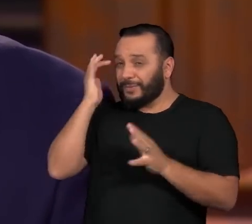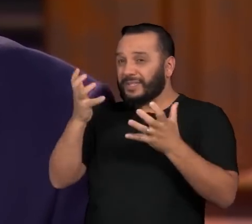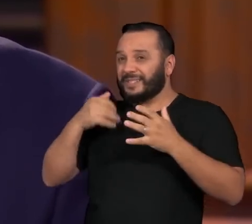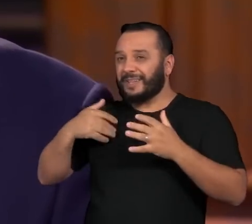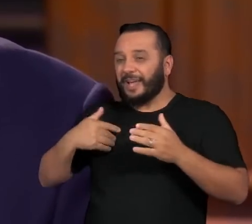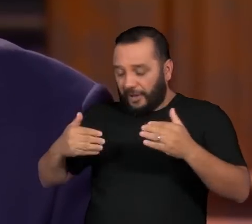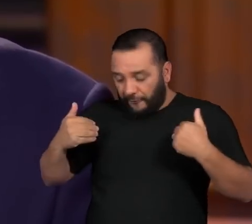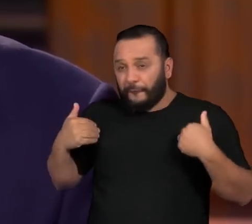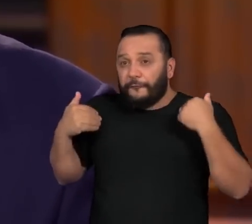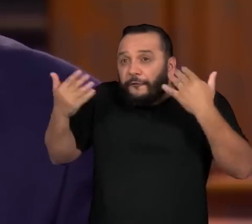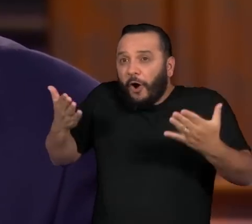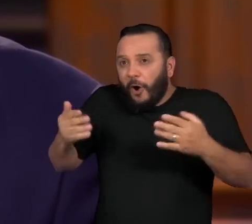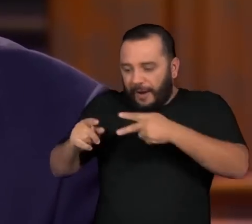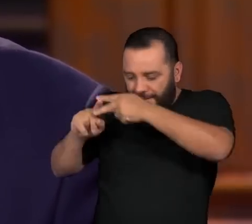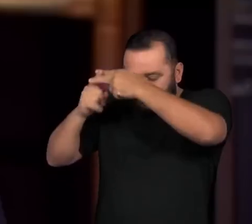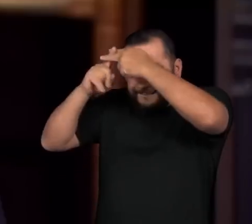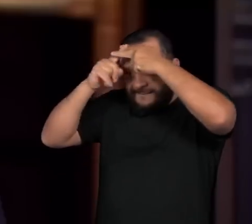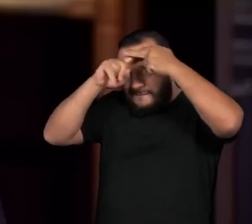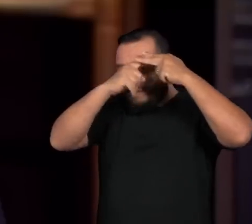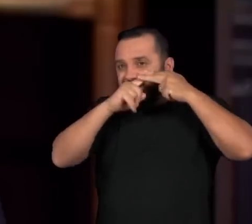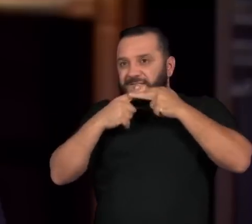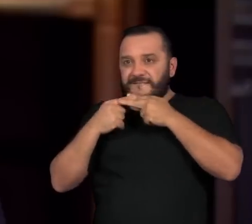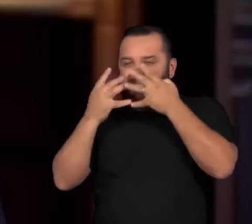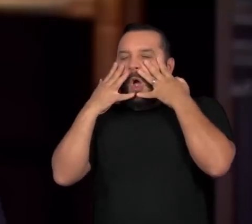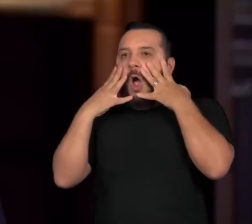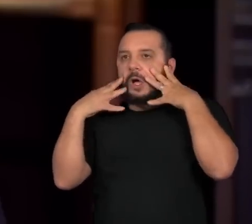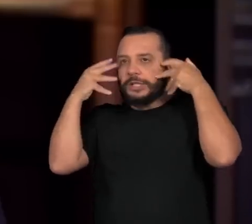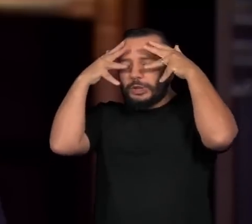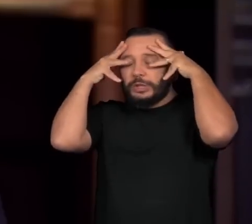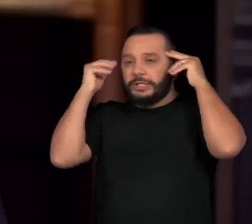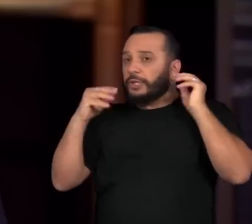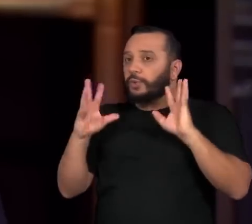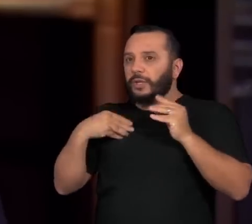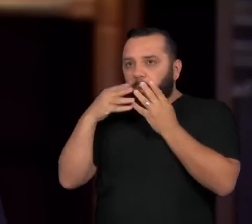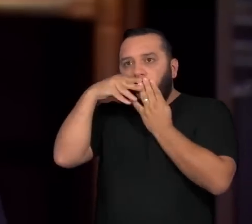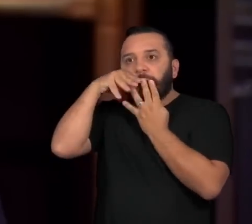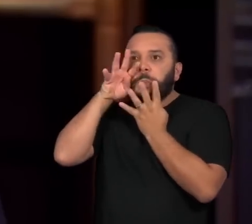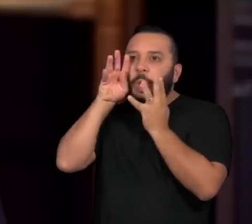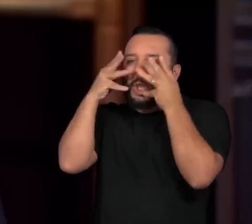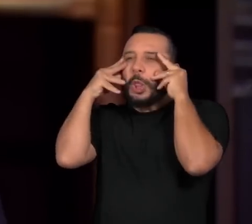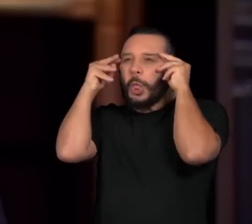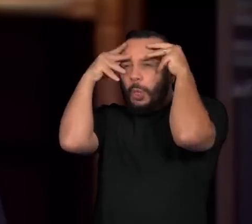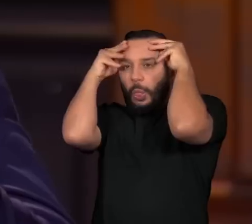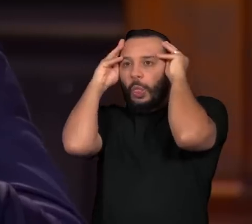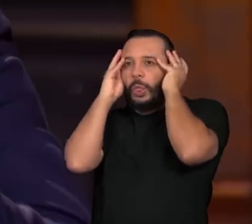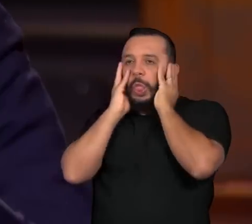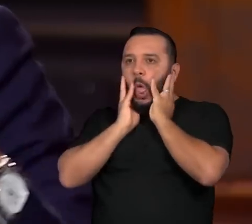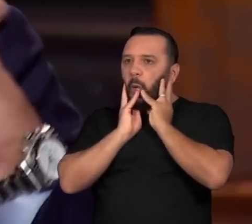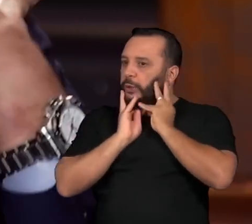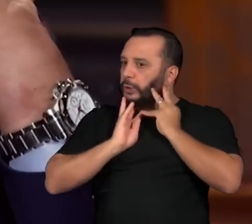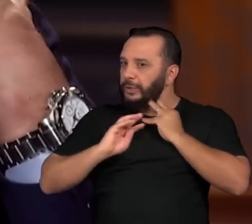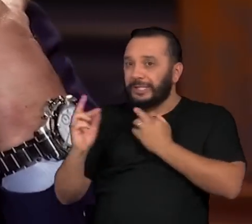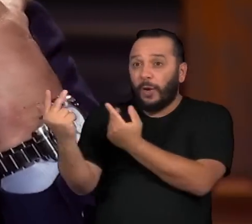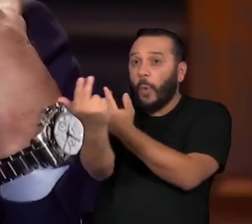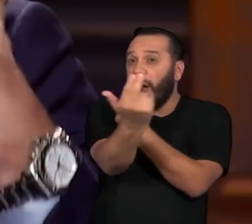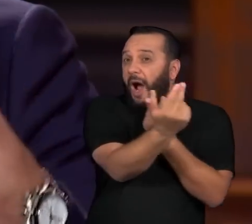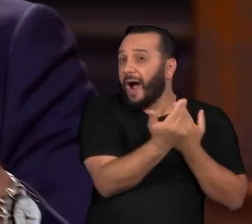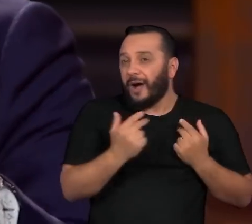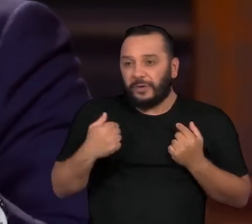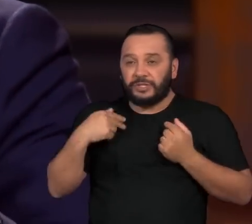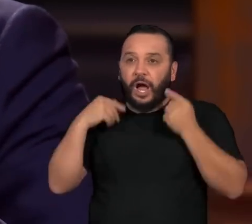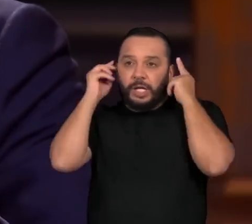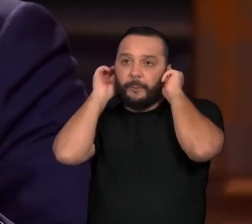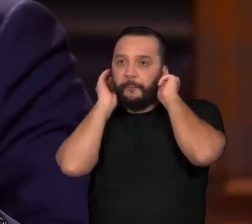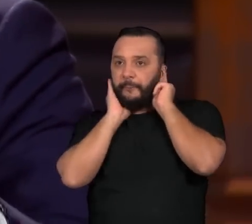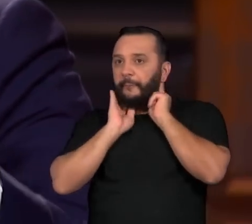estão ficando tudo igual, né? Você já viu essas harmonizações? Tudo igual. Já, harmonização facial. E conserta o nariz do lado, e conserta a orelha do outro.